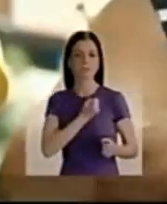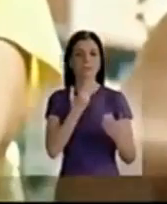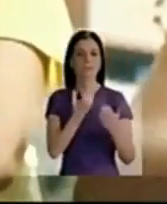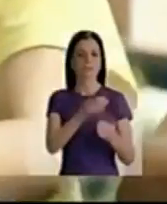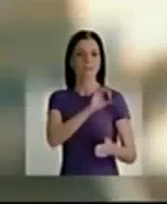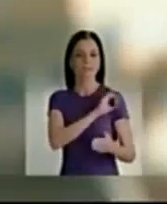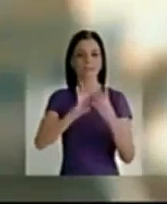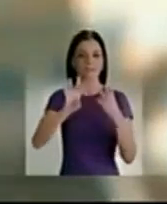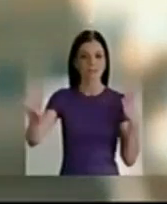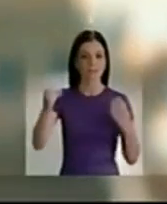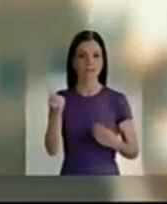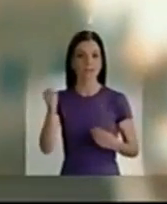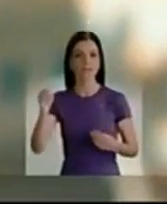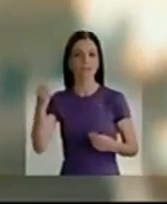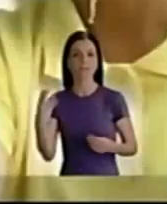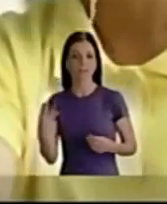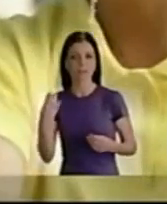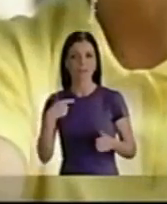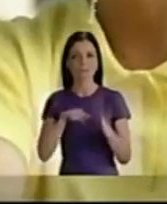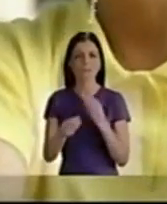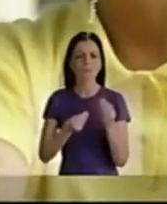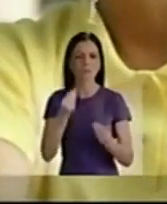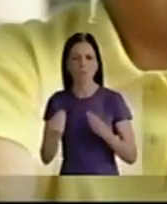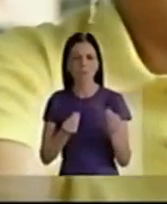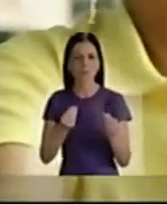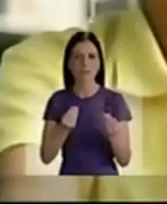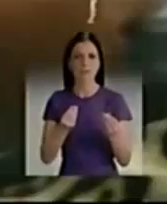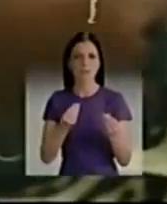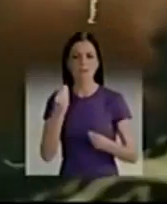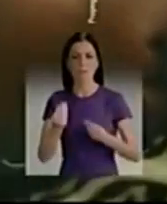fila? Ah, é 684. Falei, como? Primeira vez que eu vi.